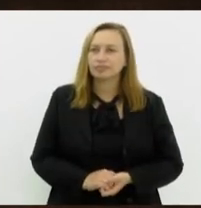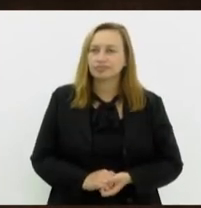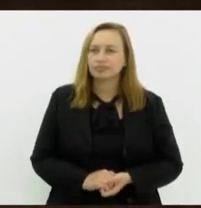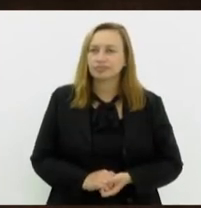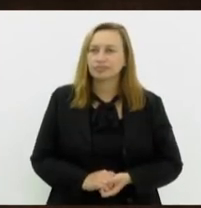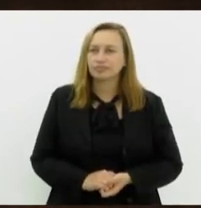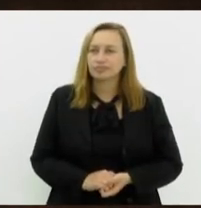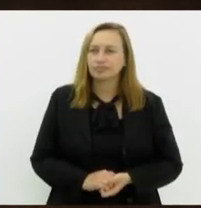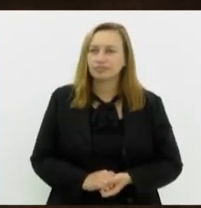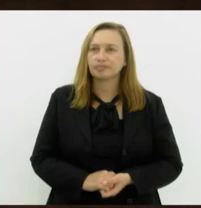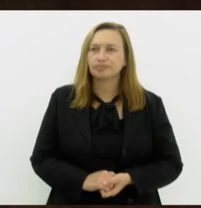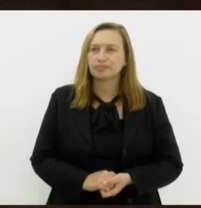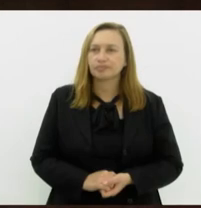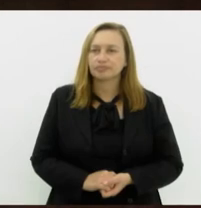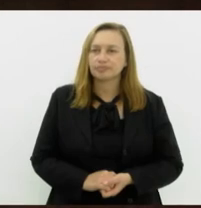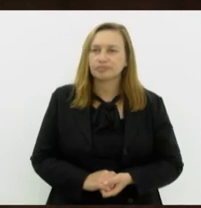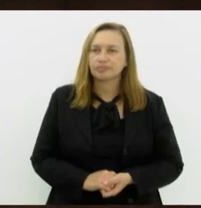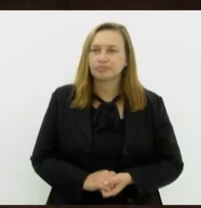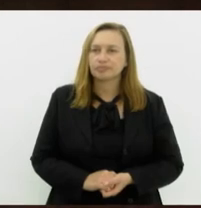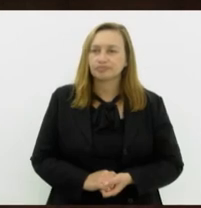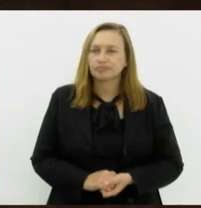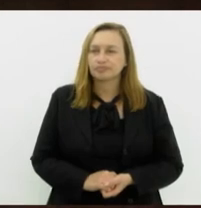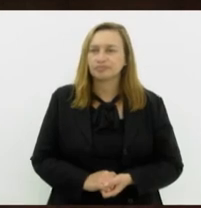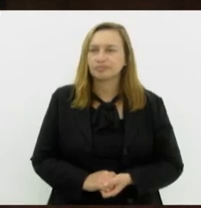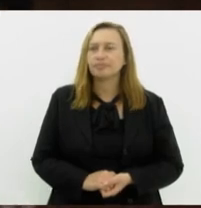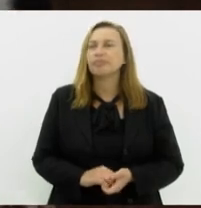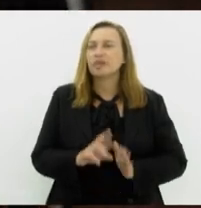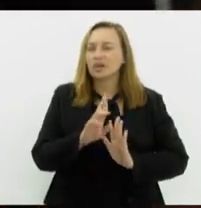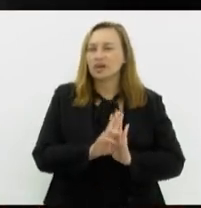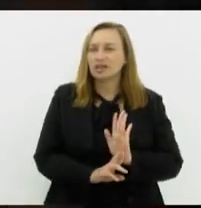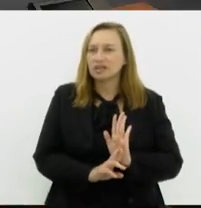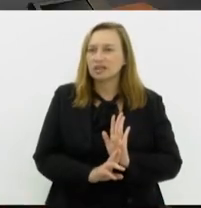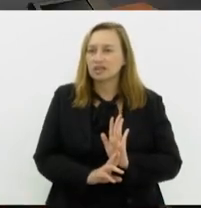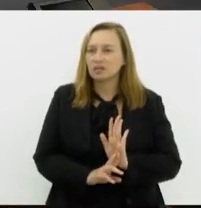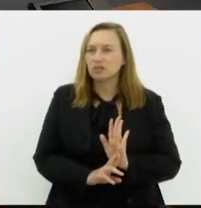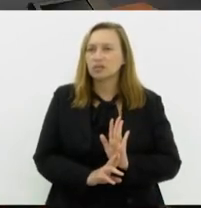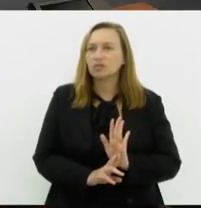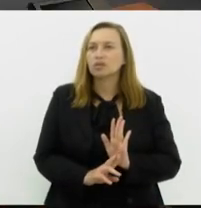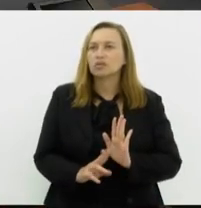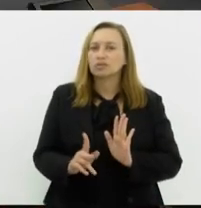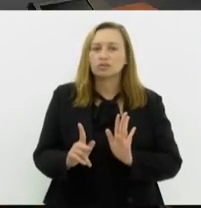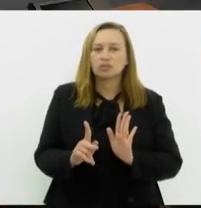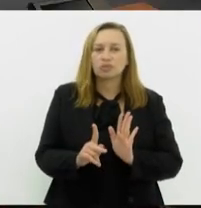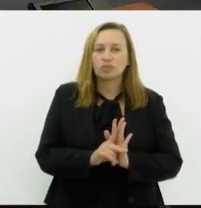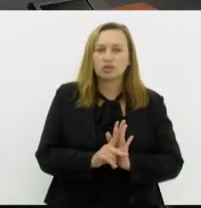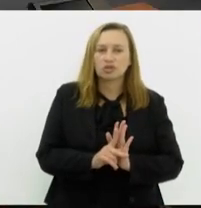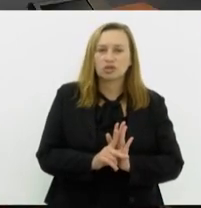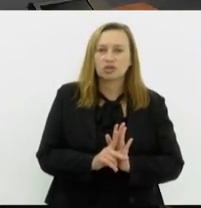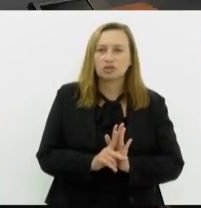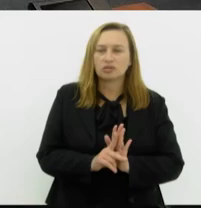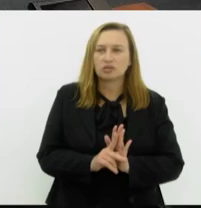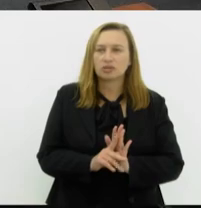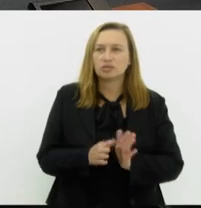Com a forma final, De redação. Da redação do projeto, vai ao autógrafo.